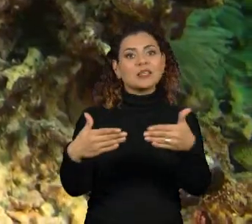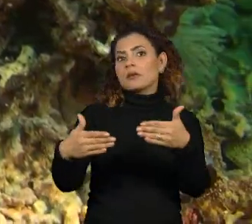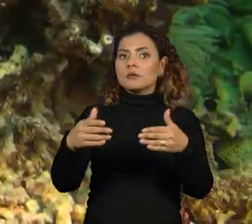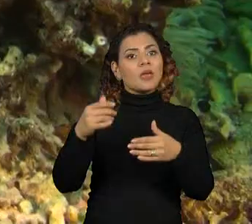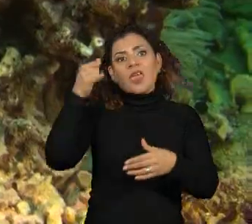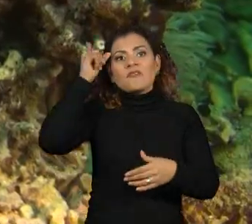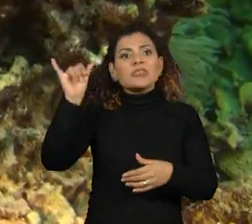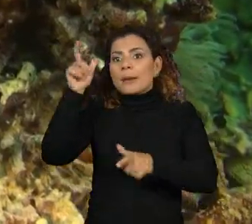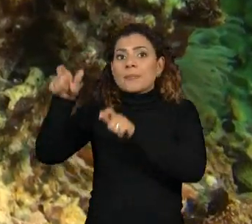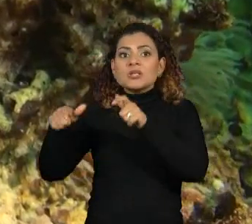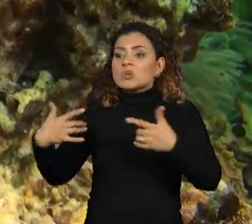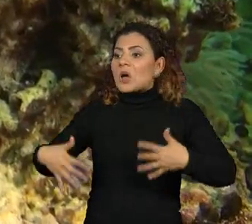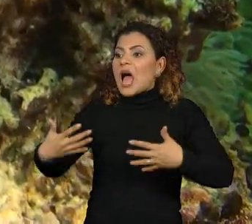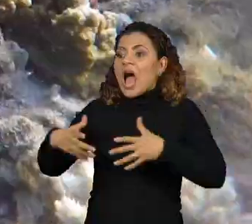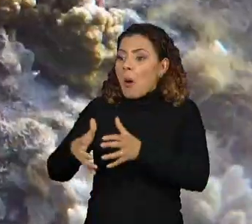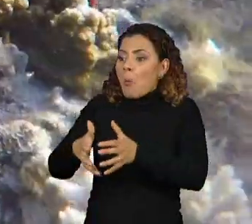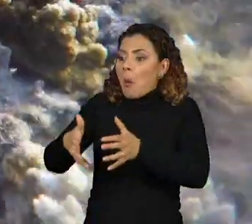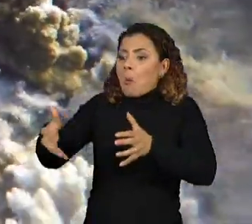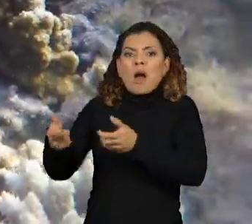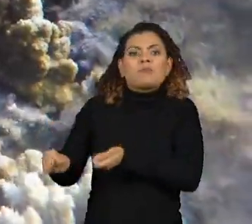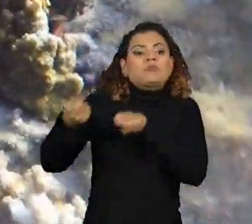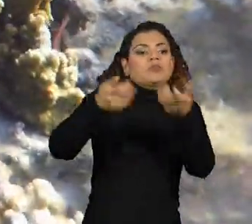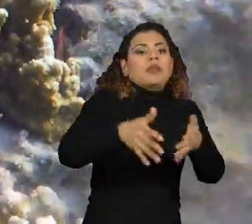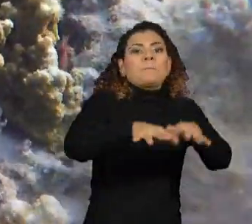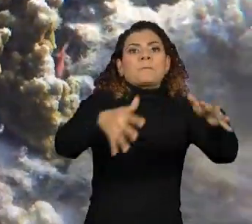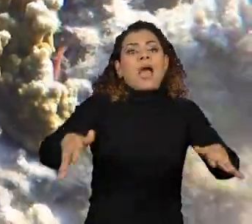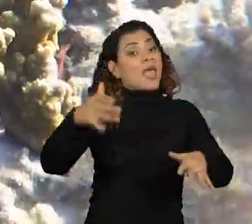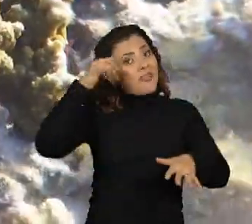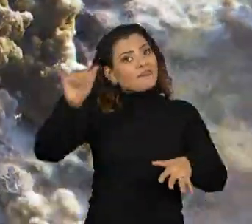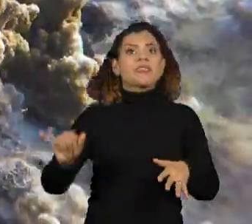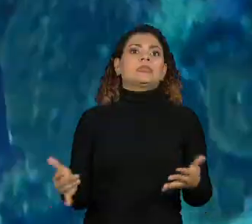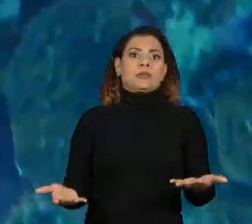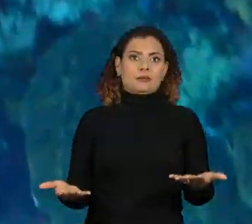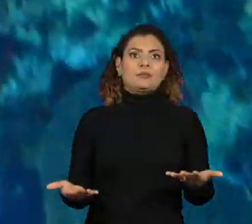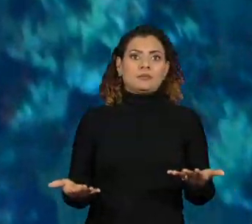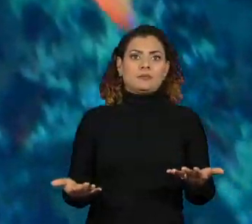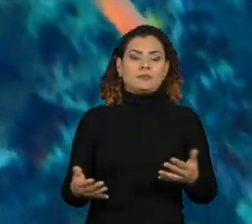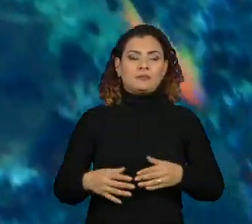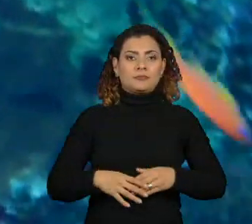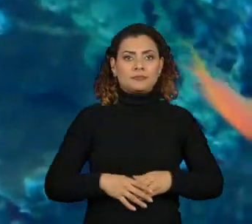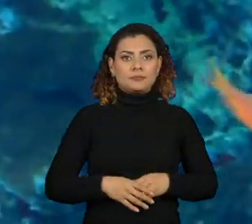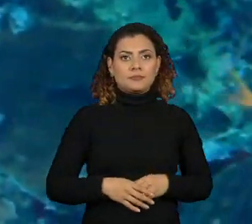de possíveis solturas no processo final.